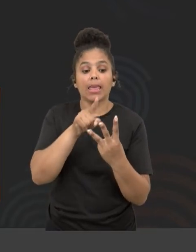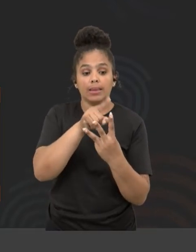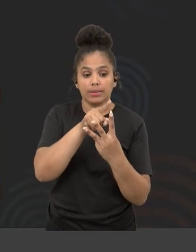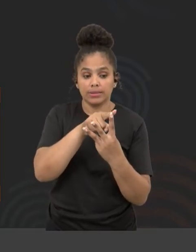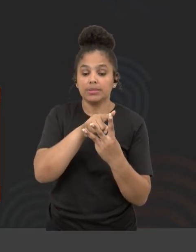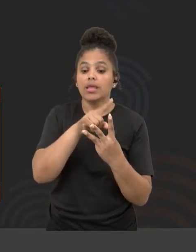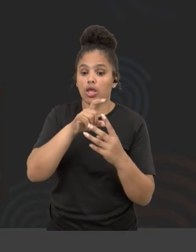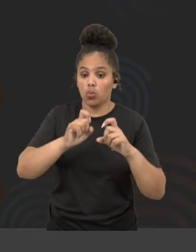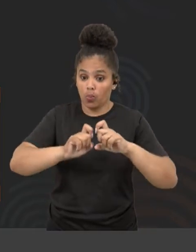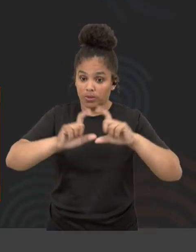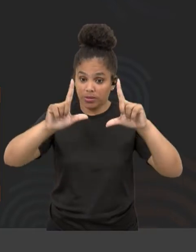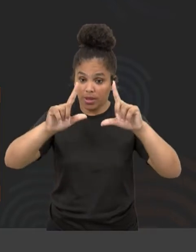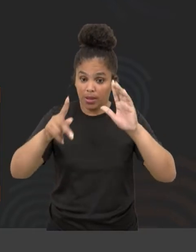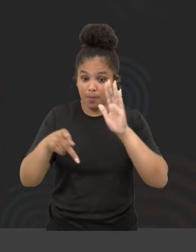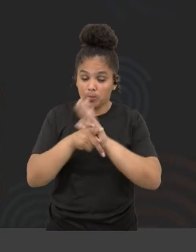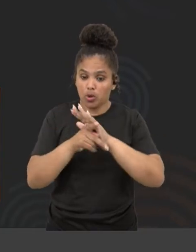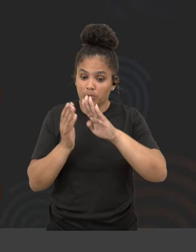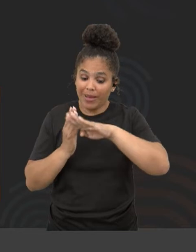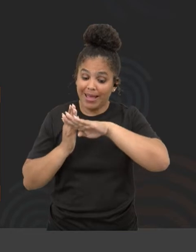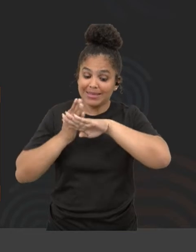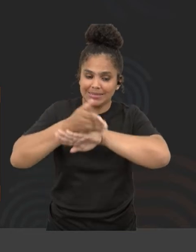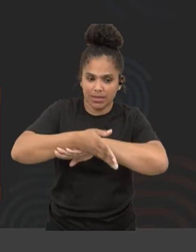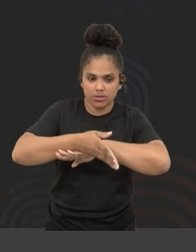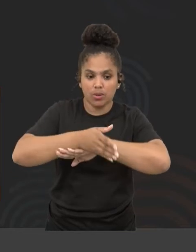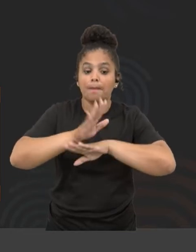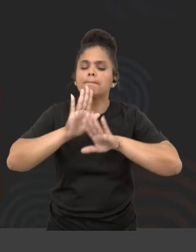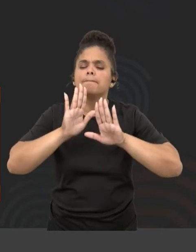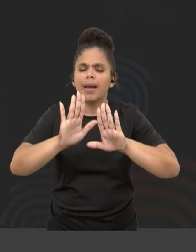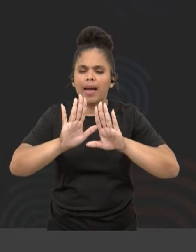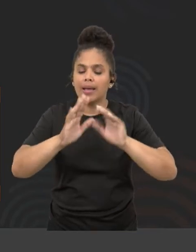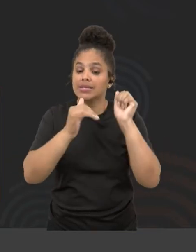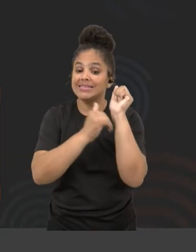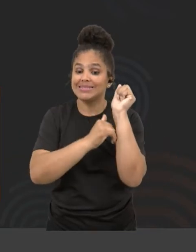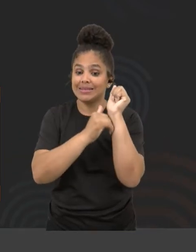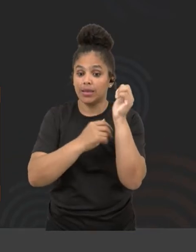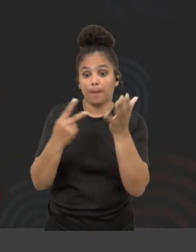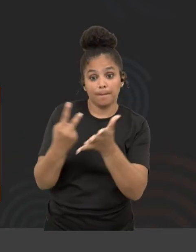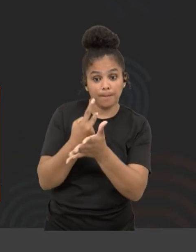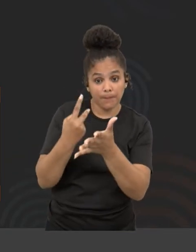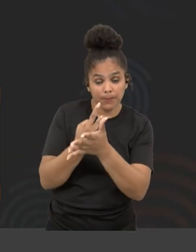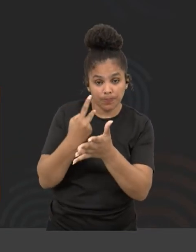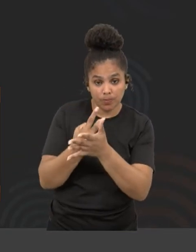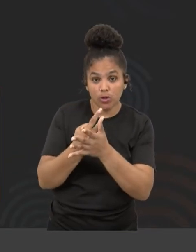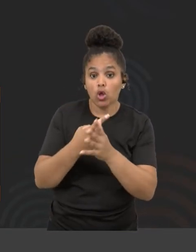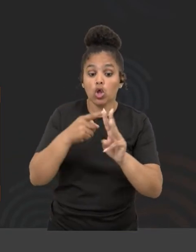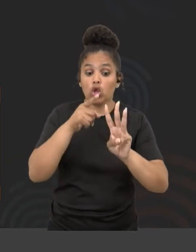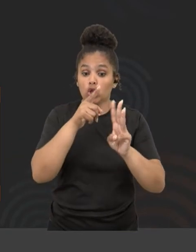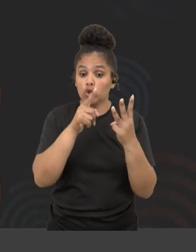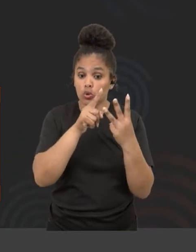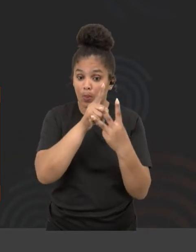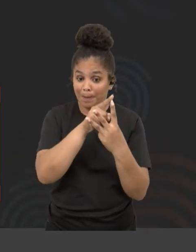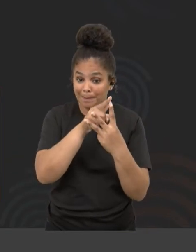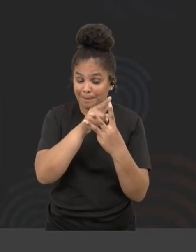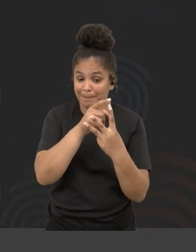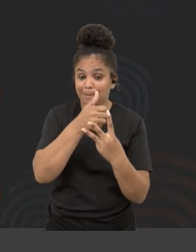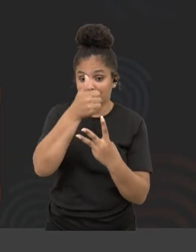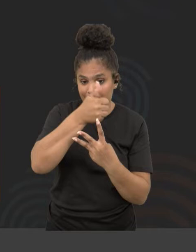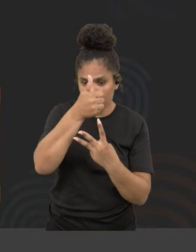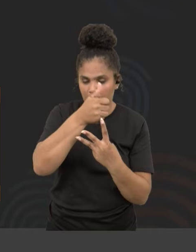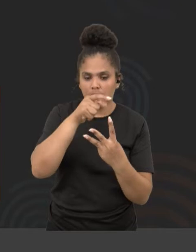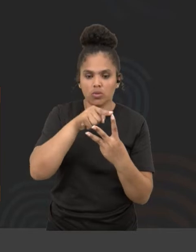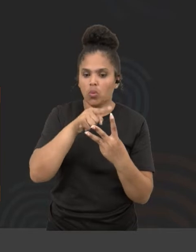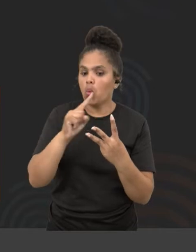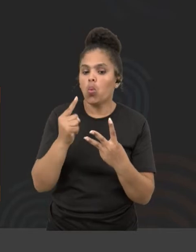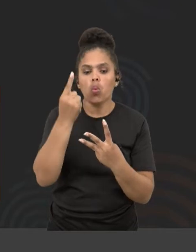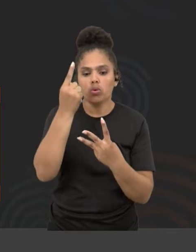login, onde a senha ela está errada. No primeiro exemplo, o único indicador